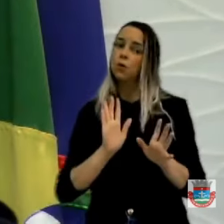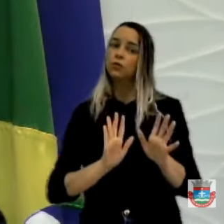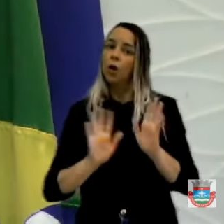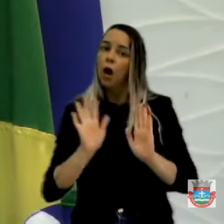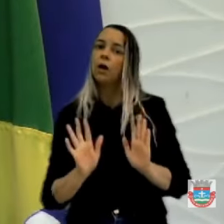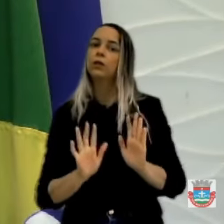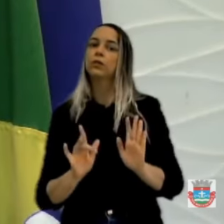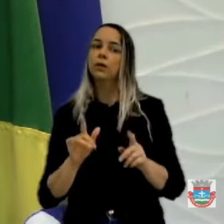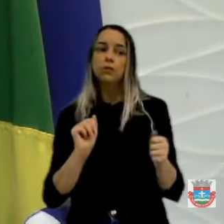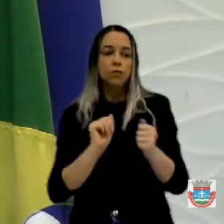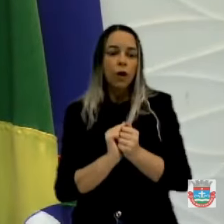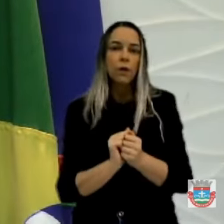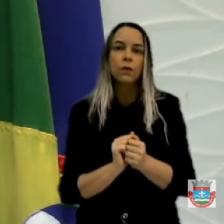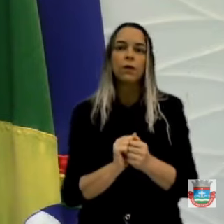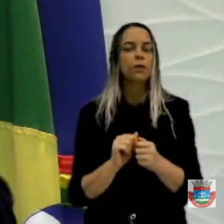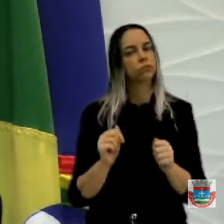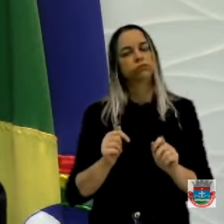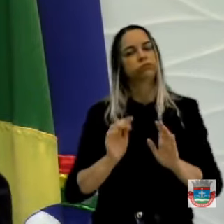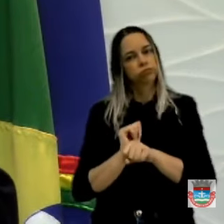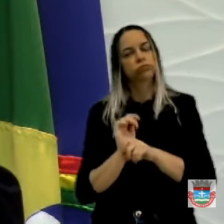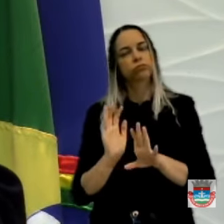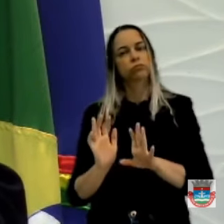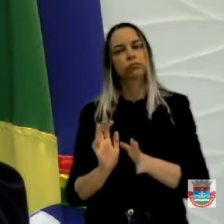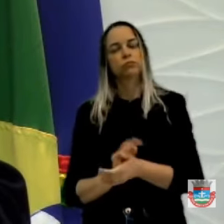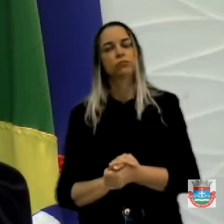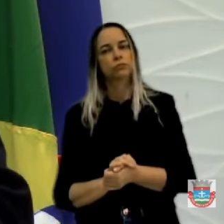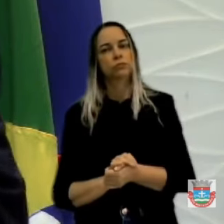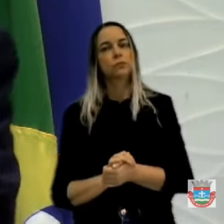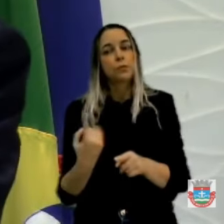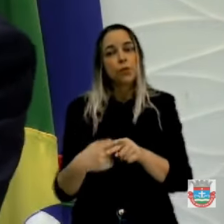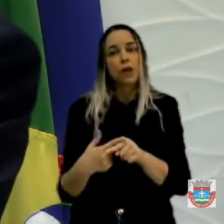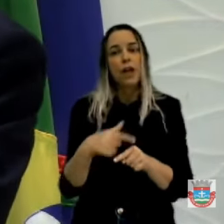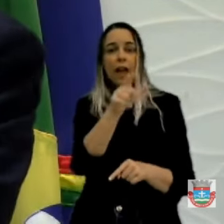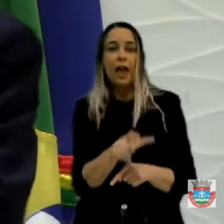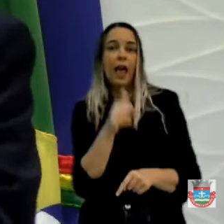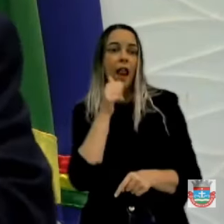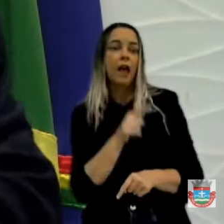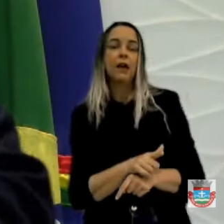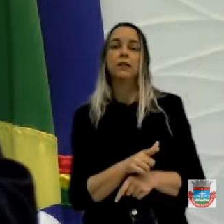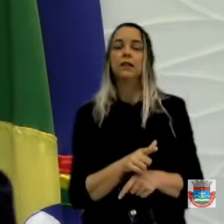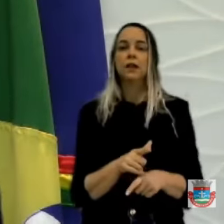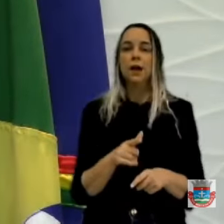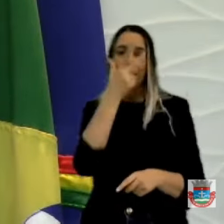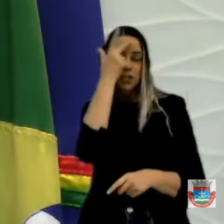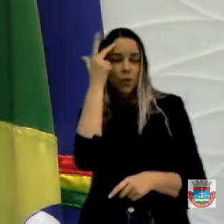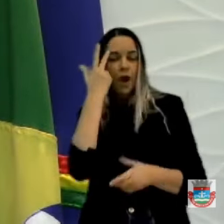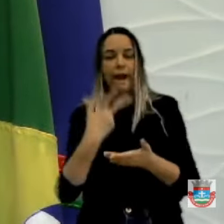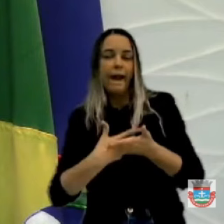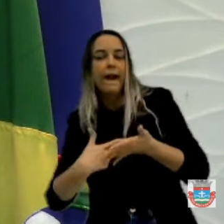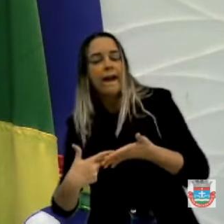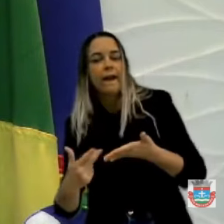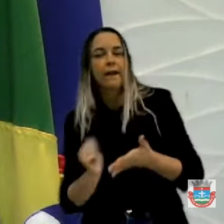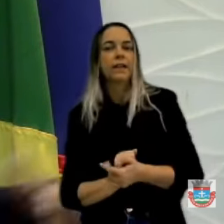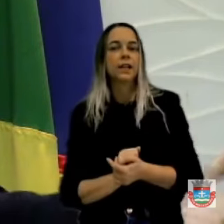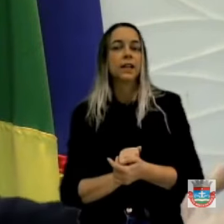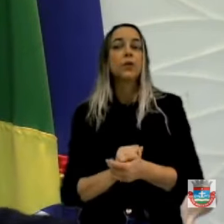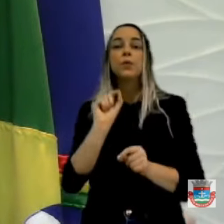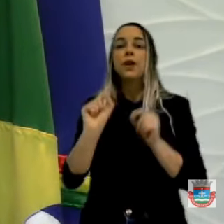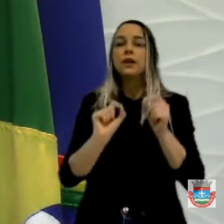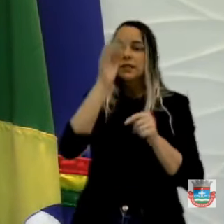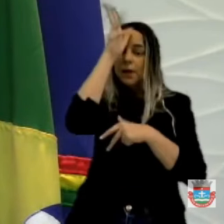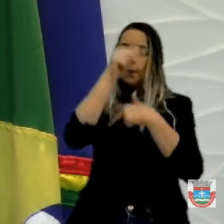pegar carona, porque ela já divulgou aqui seus puxa-saco, que ela trouxe para somente um